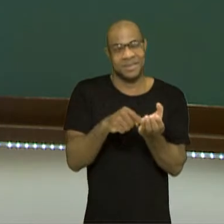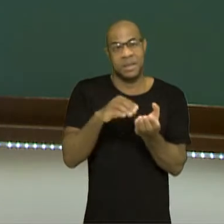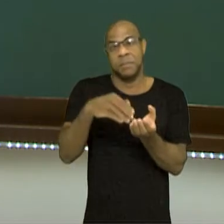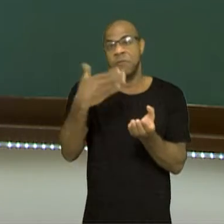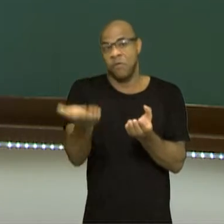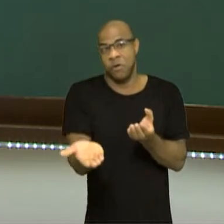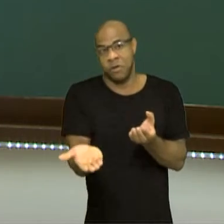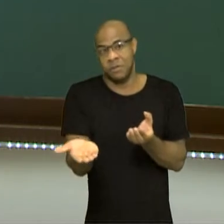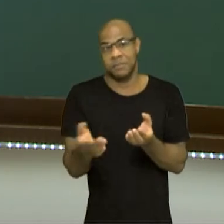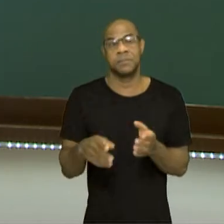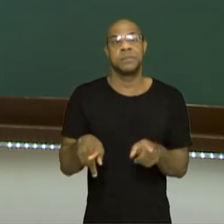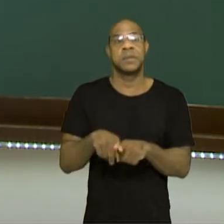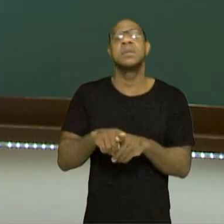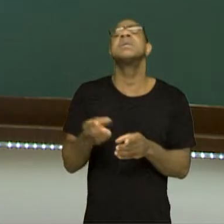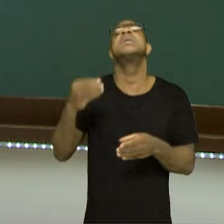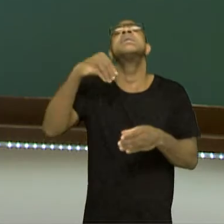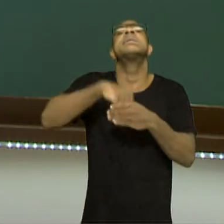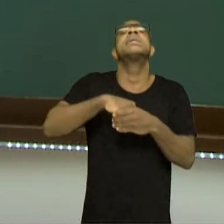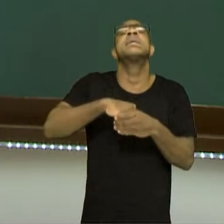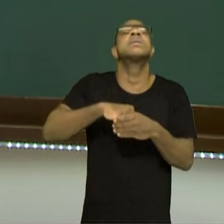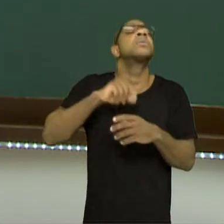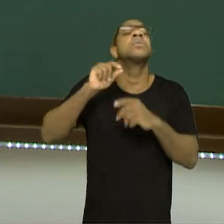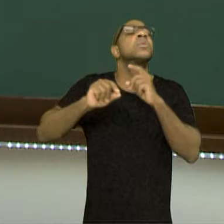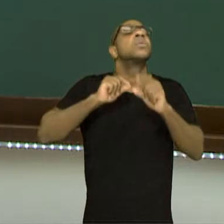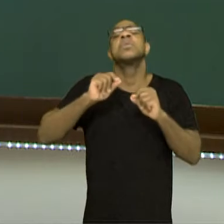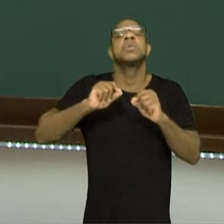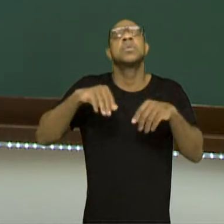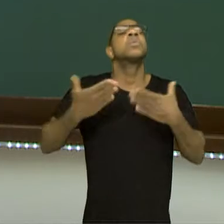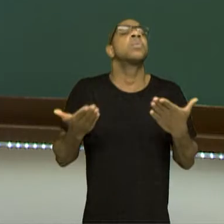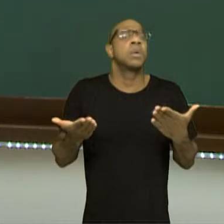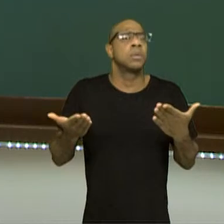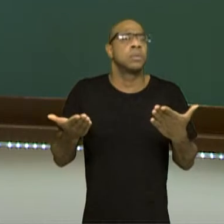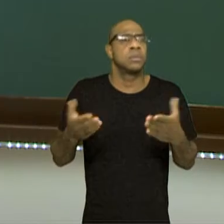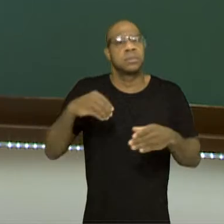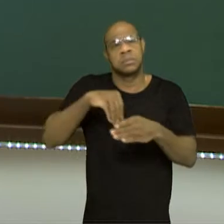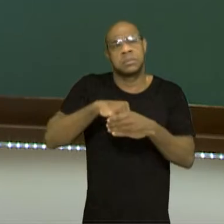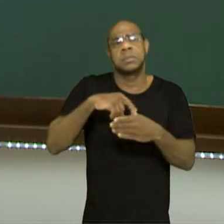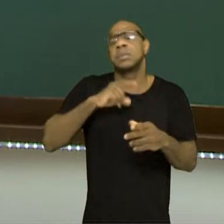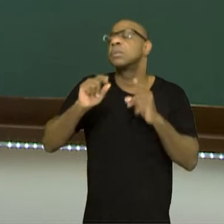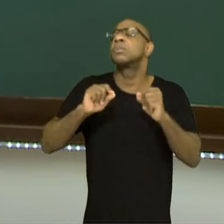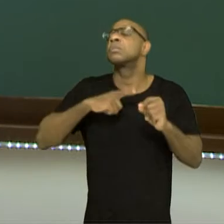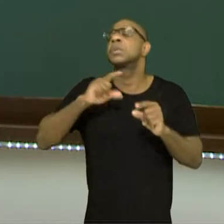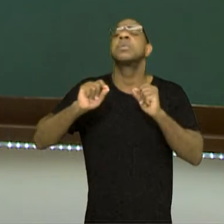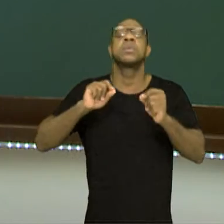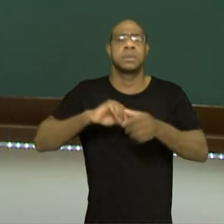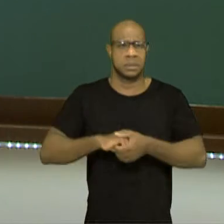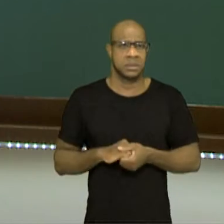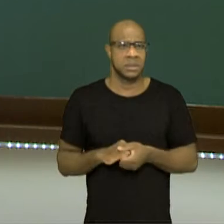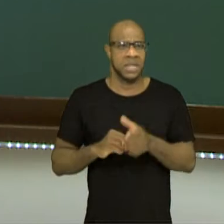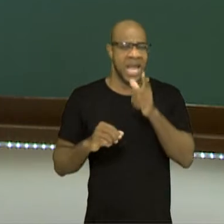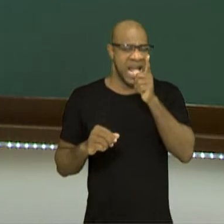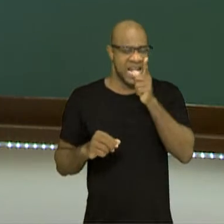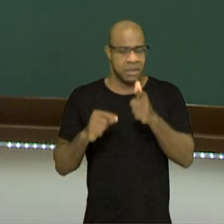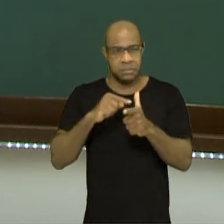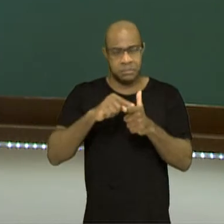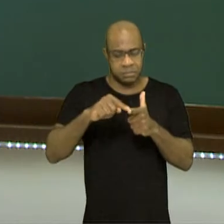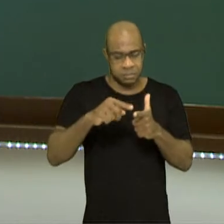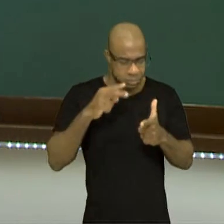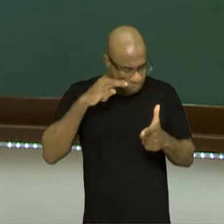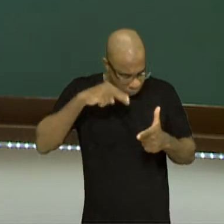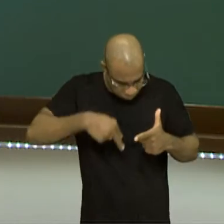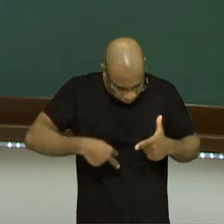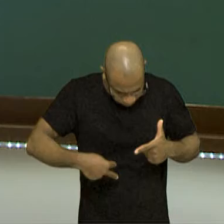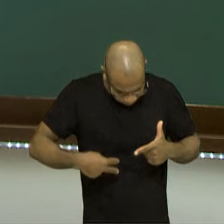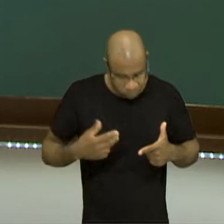e quanto aos órgãos internos? Quais são eles, afinal? Os órgãos internos são aqueles, né, que a gente não consegue